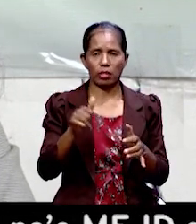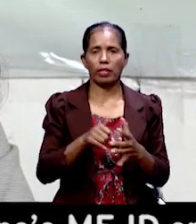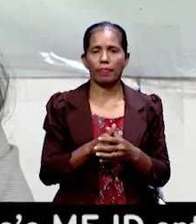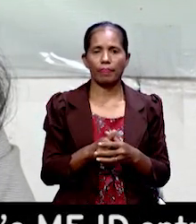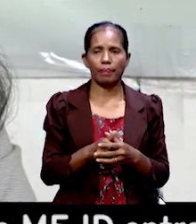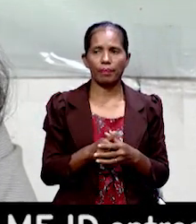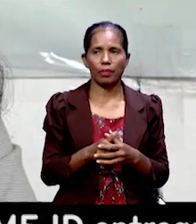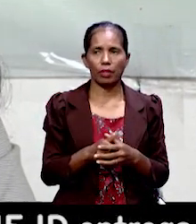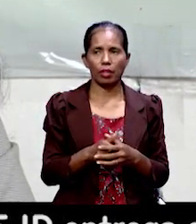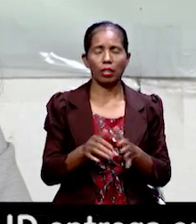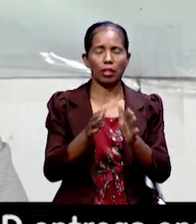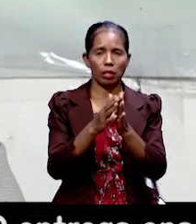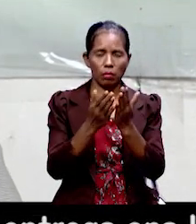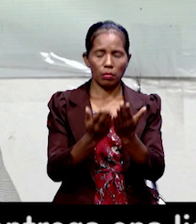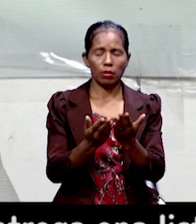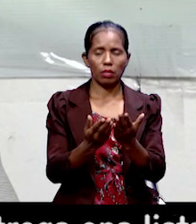e a líderes bancada,